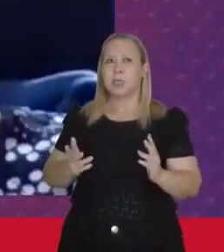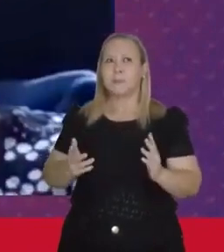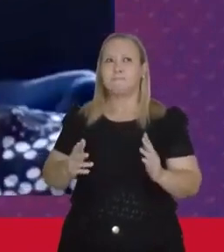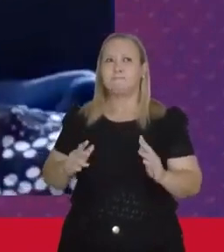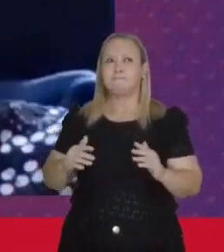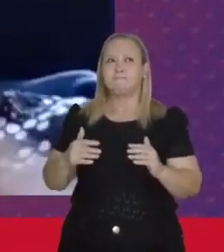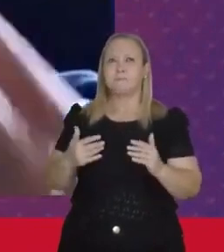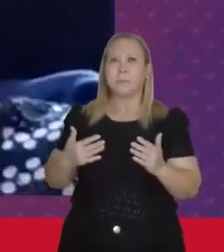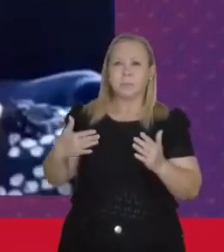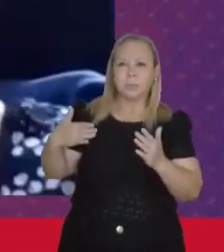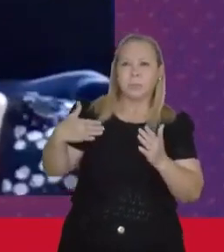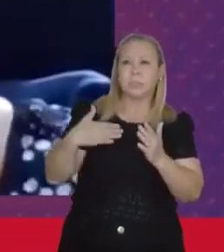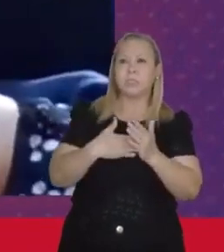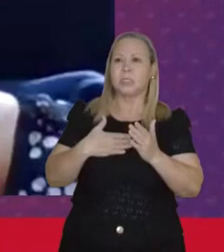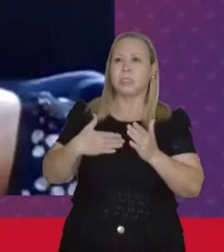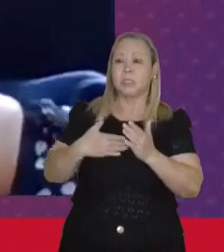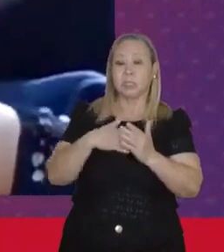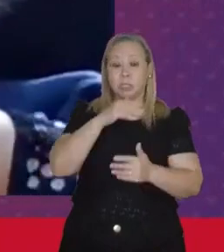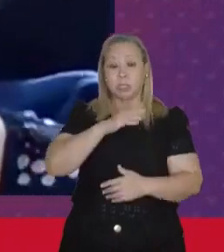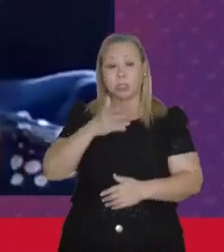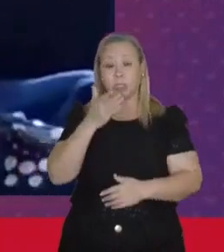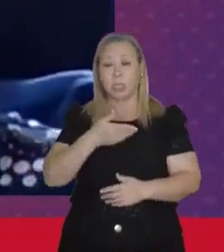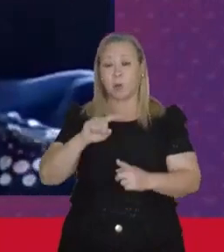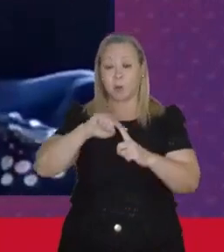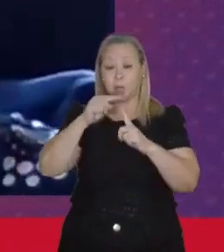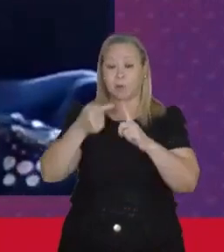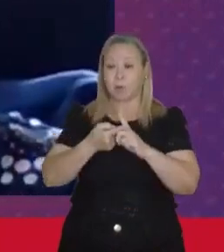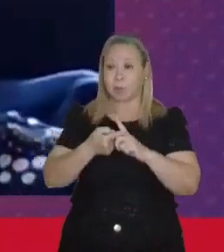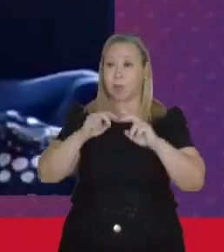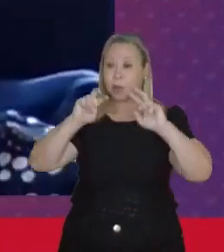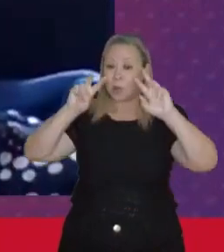gravidez nos casos previstos em lei,